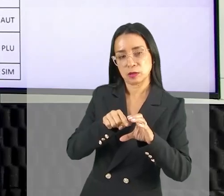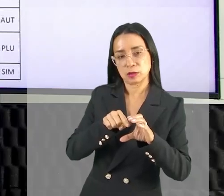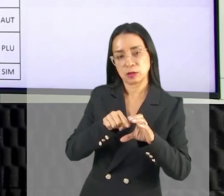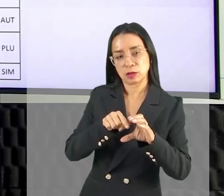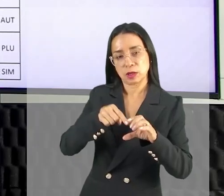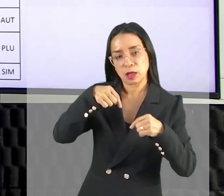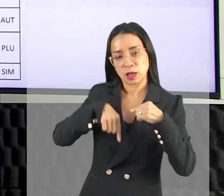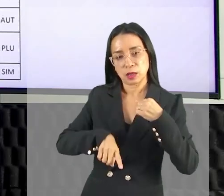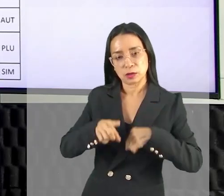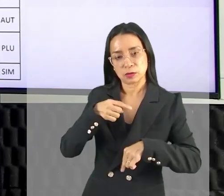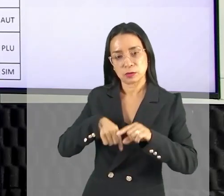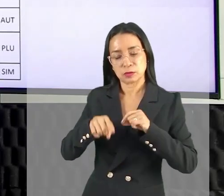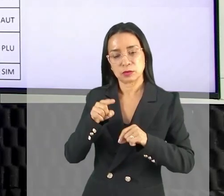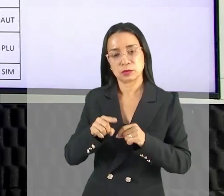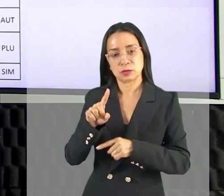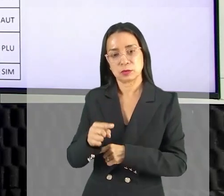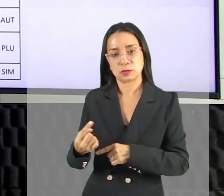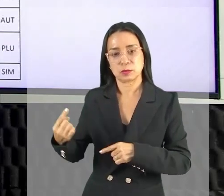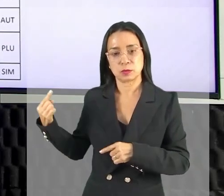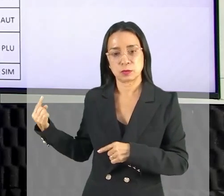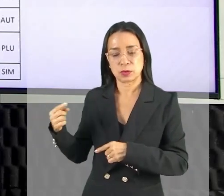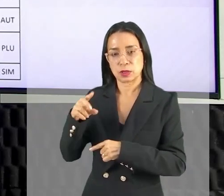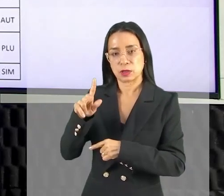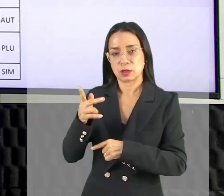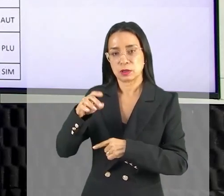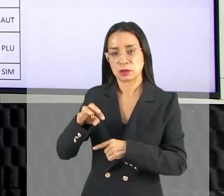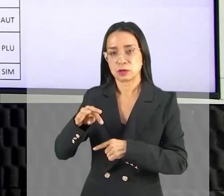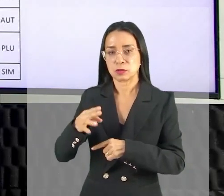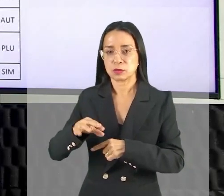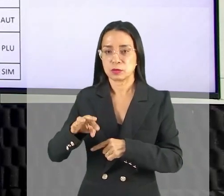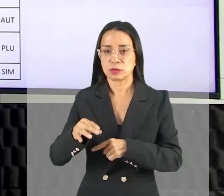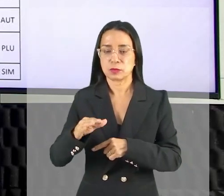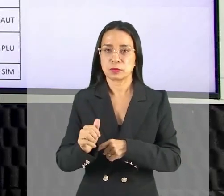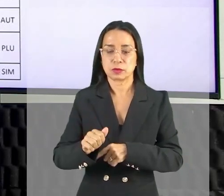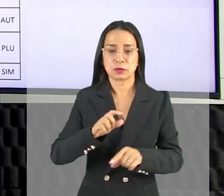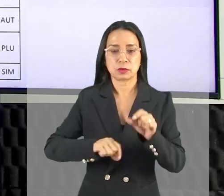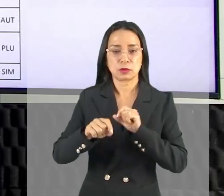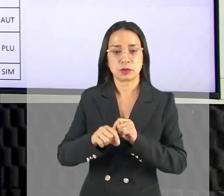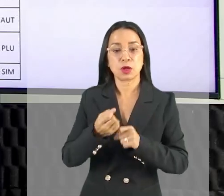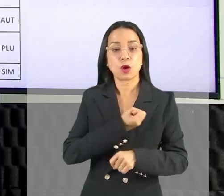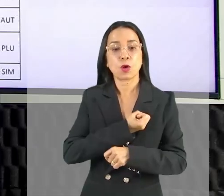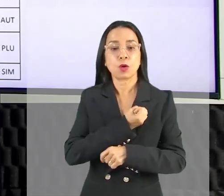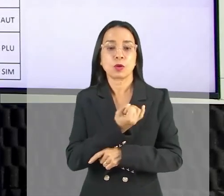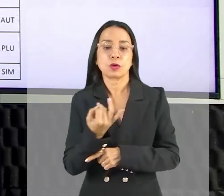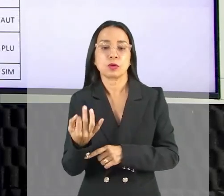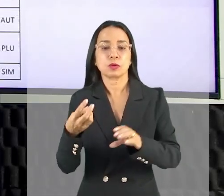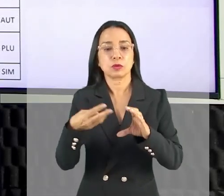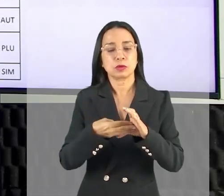desse organismo é heterotrófica. Quanto